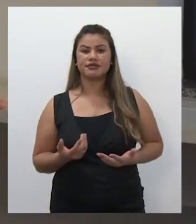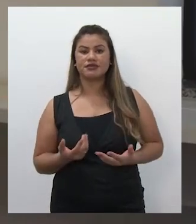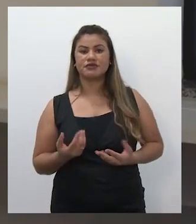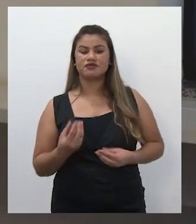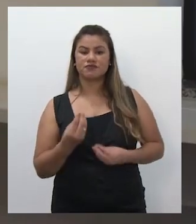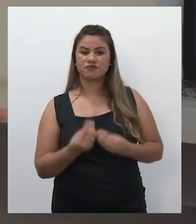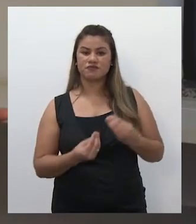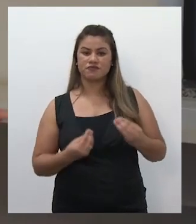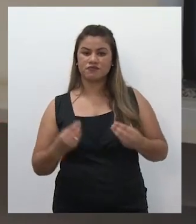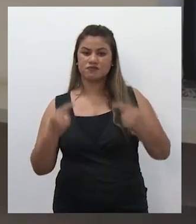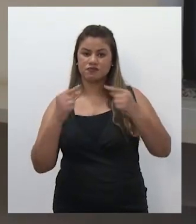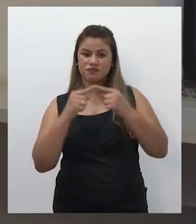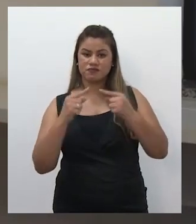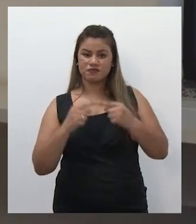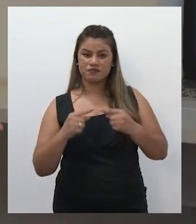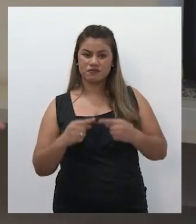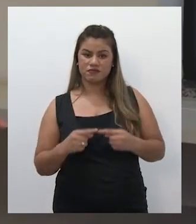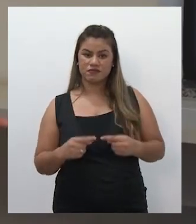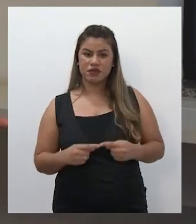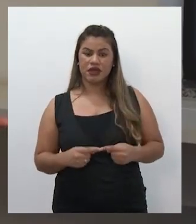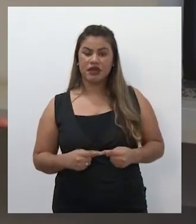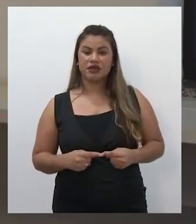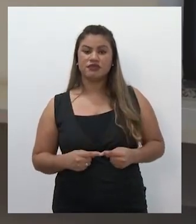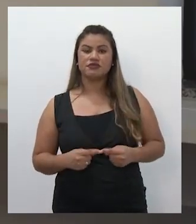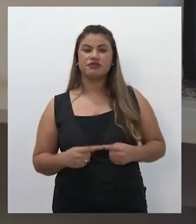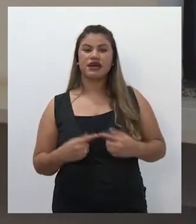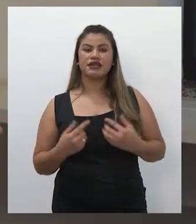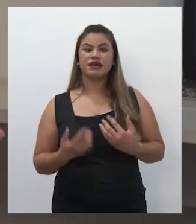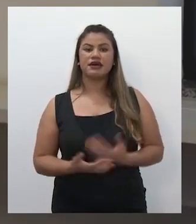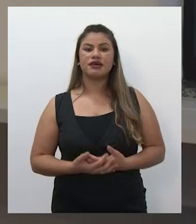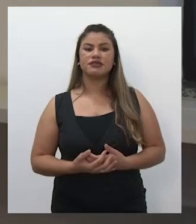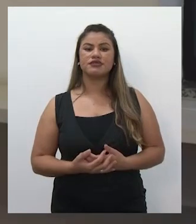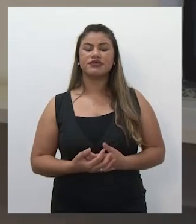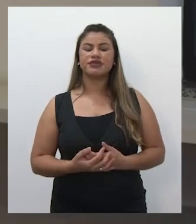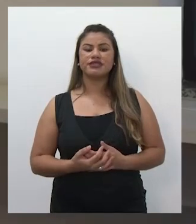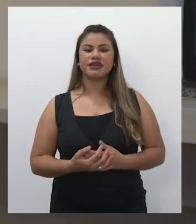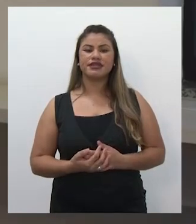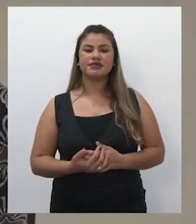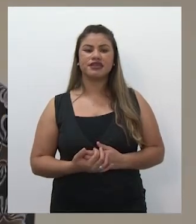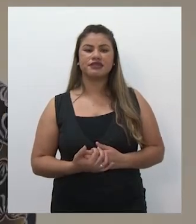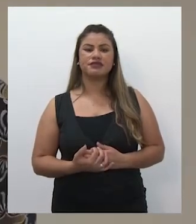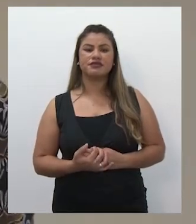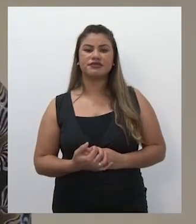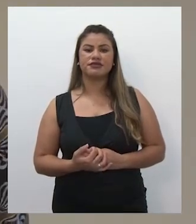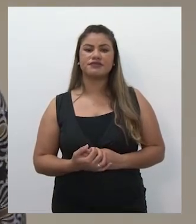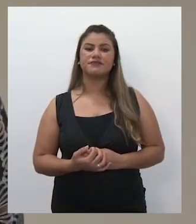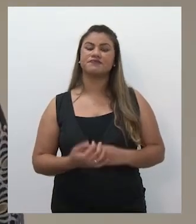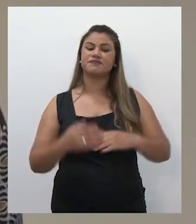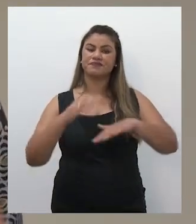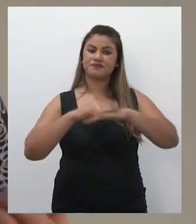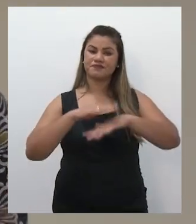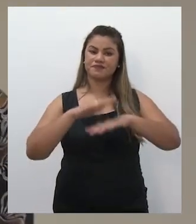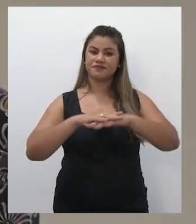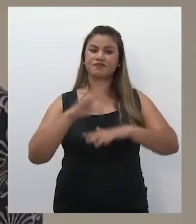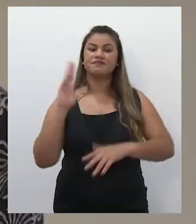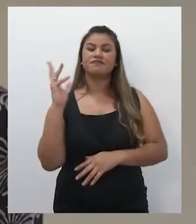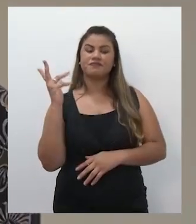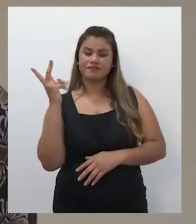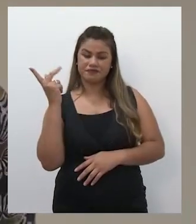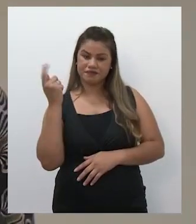precisam estar sendo desenvolvidas ao longo de todo o desenvolvimento da educação básica. Principalmente as competências